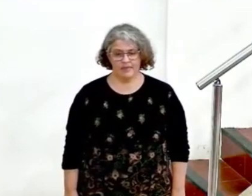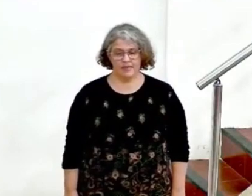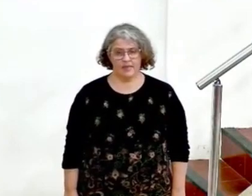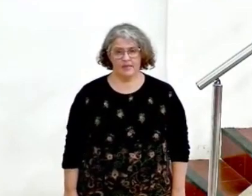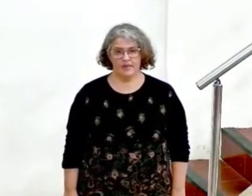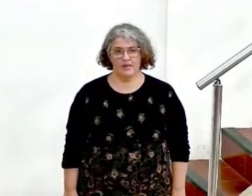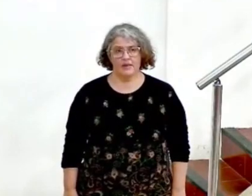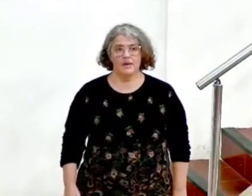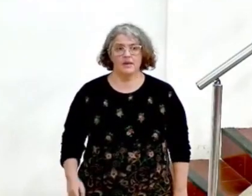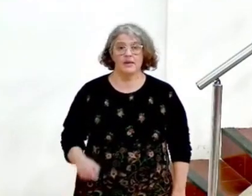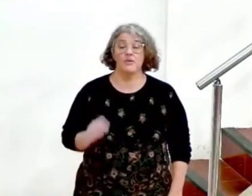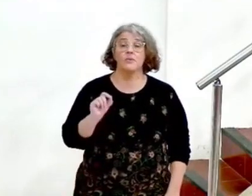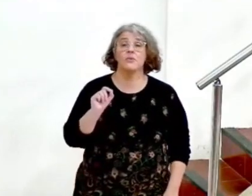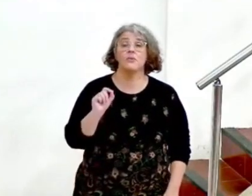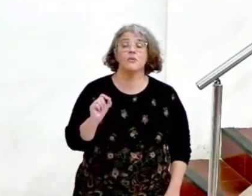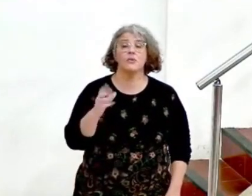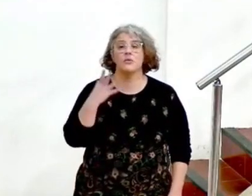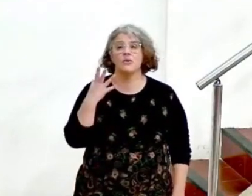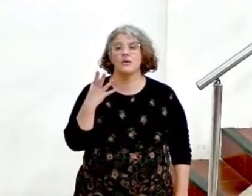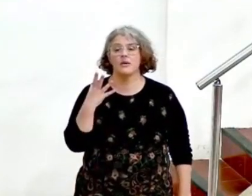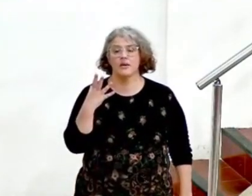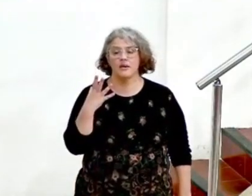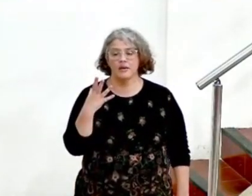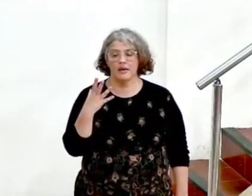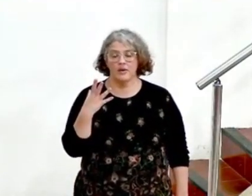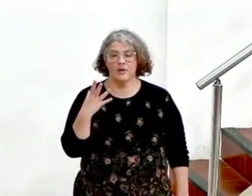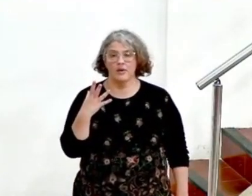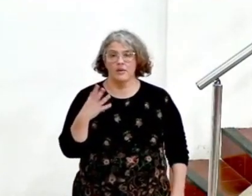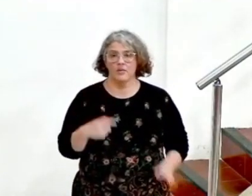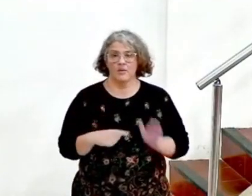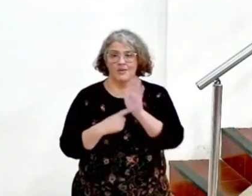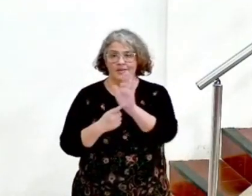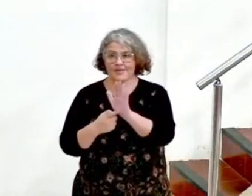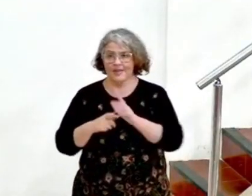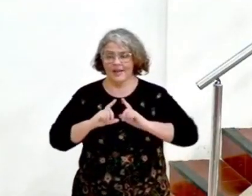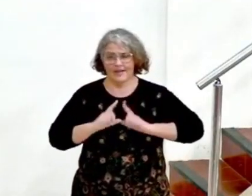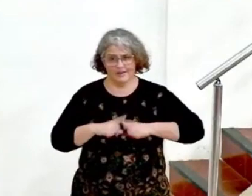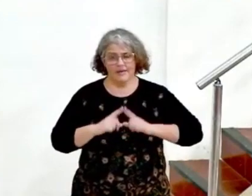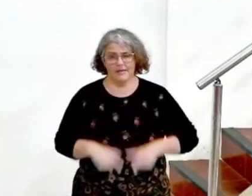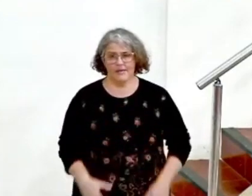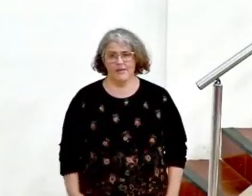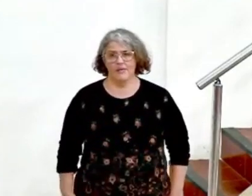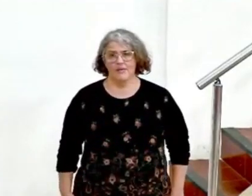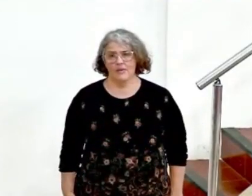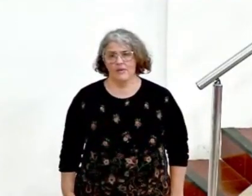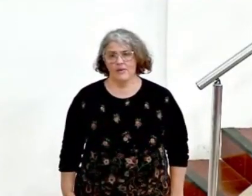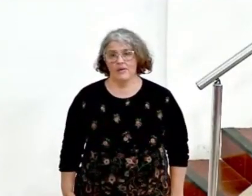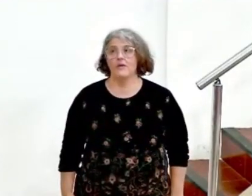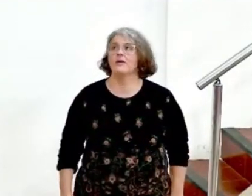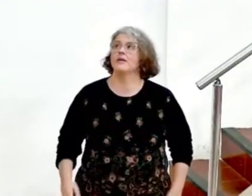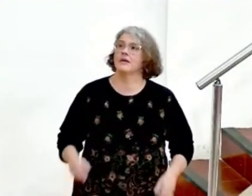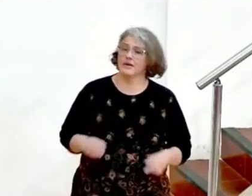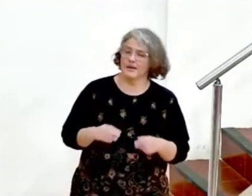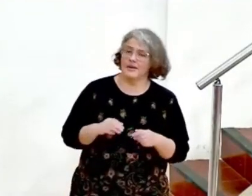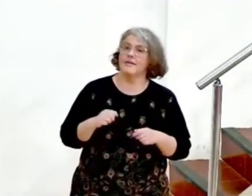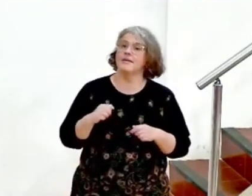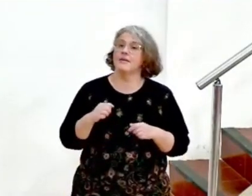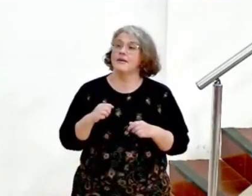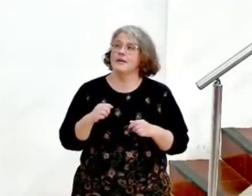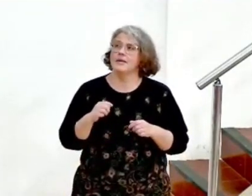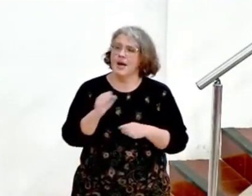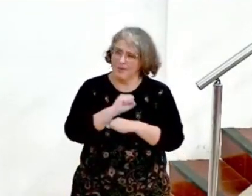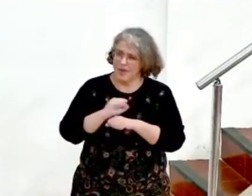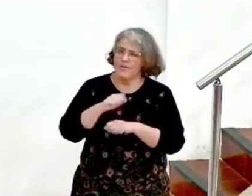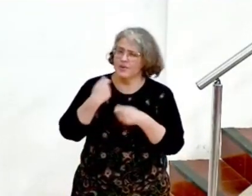O que Ele fez aqui foi para mostrar para Israel que eles precisavam confiar em Deus. Se